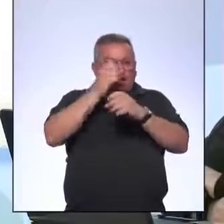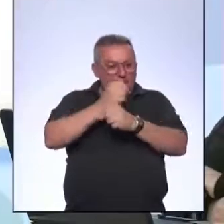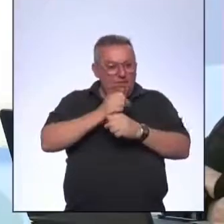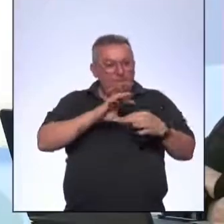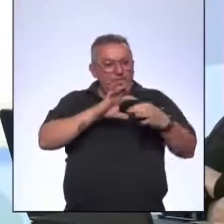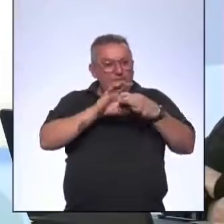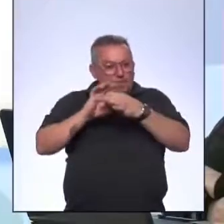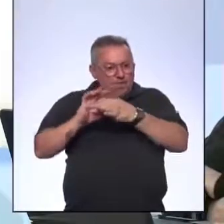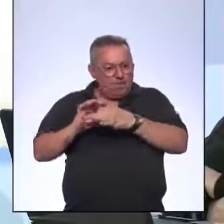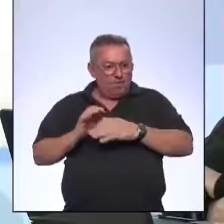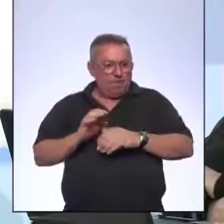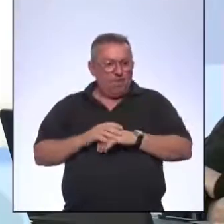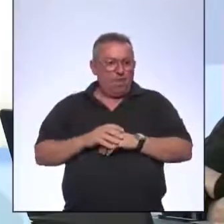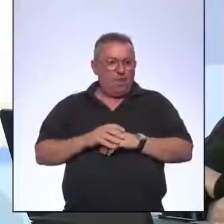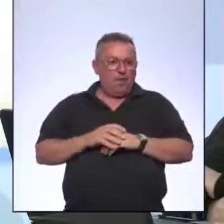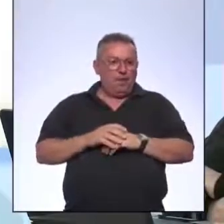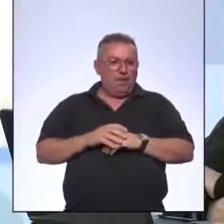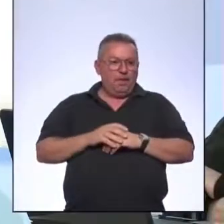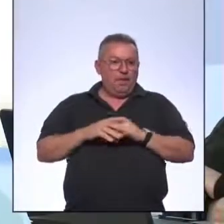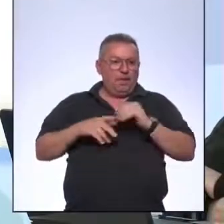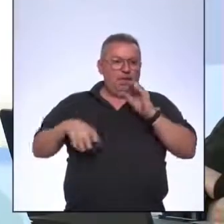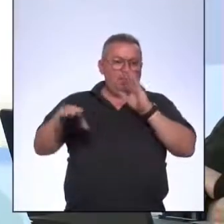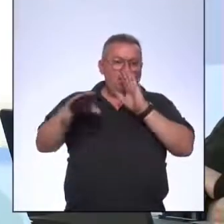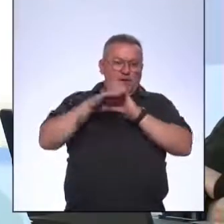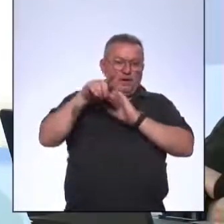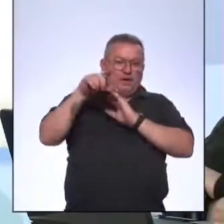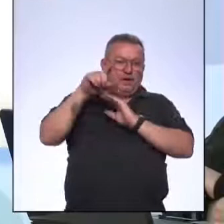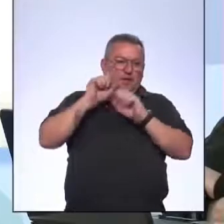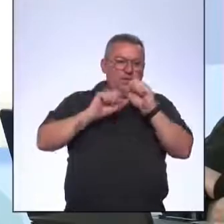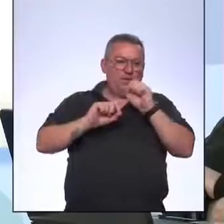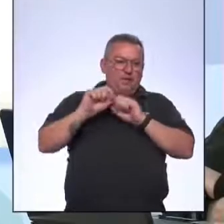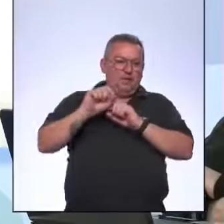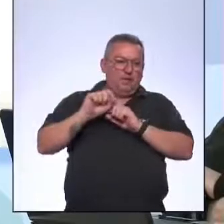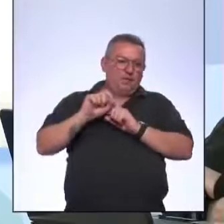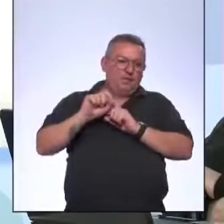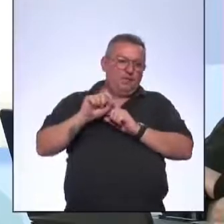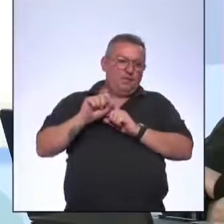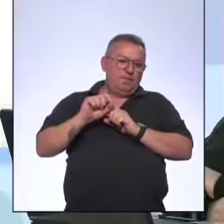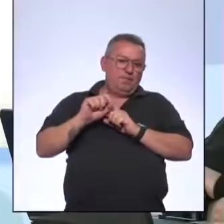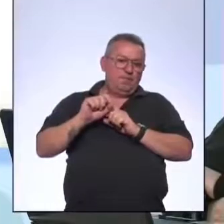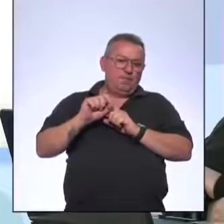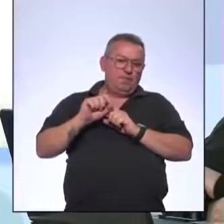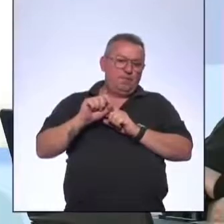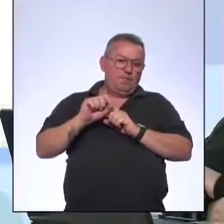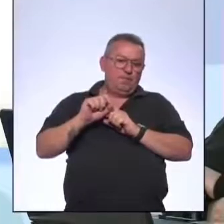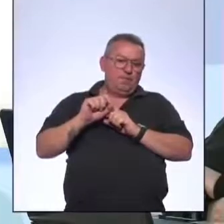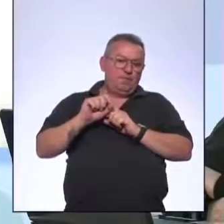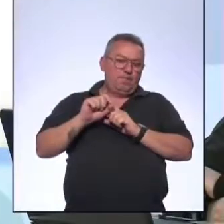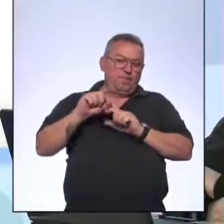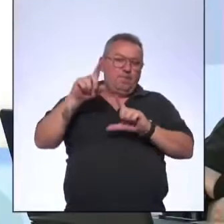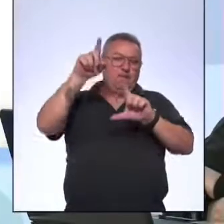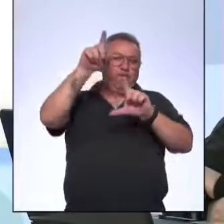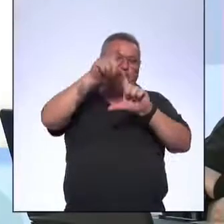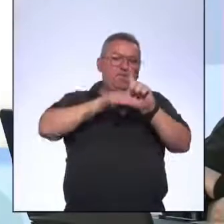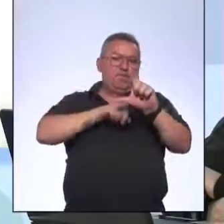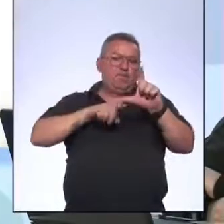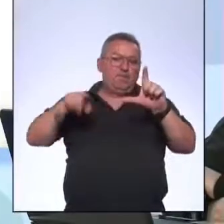contextualização nós chegamos na seguinte é função